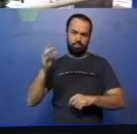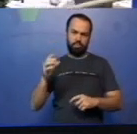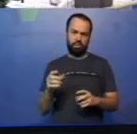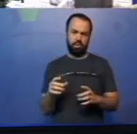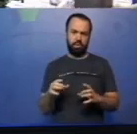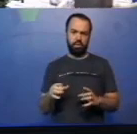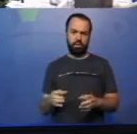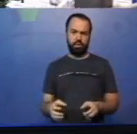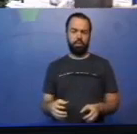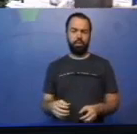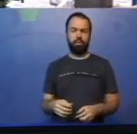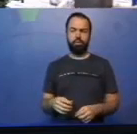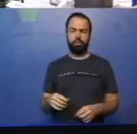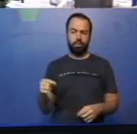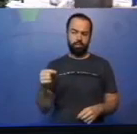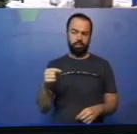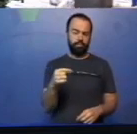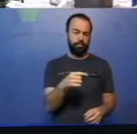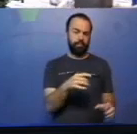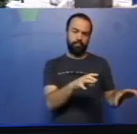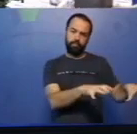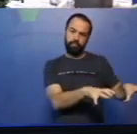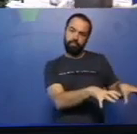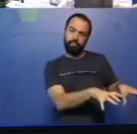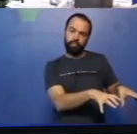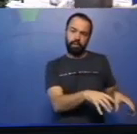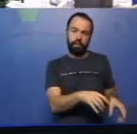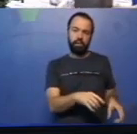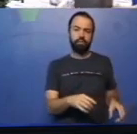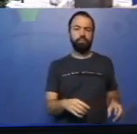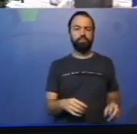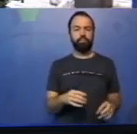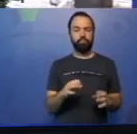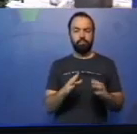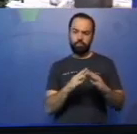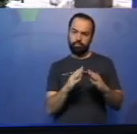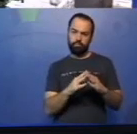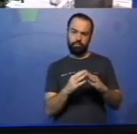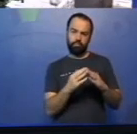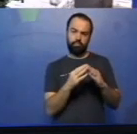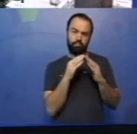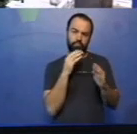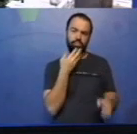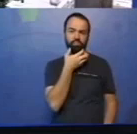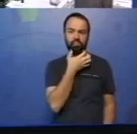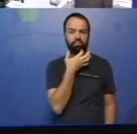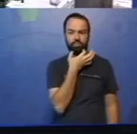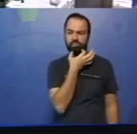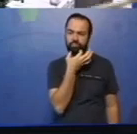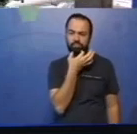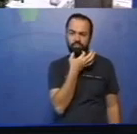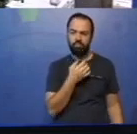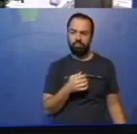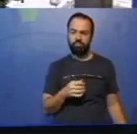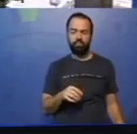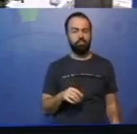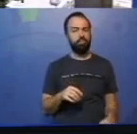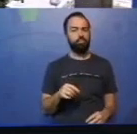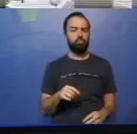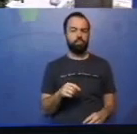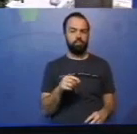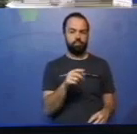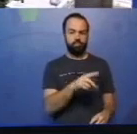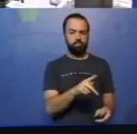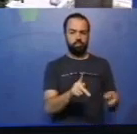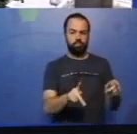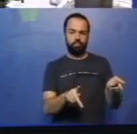infraestrutura. Nos bairros pobres, as construções são precárias e reside principalmente a população